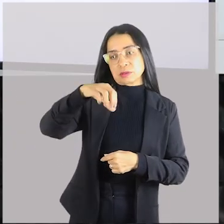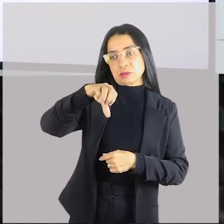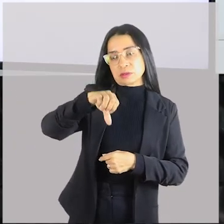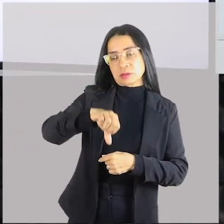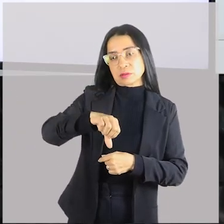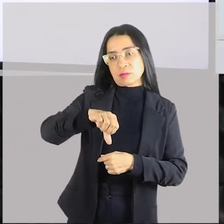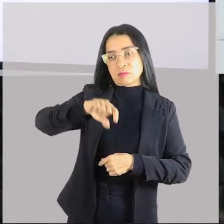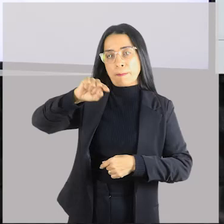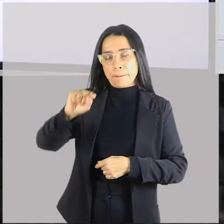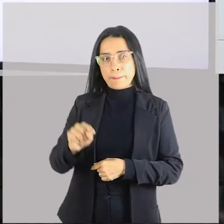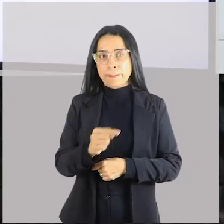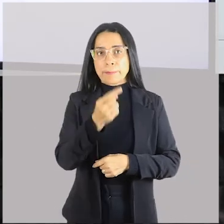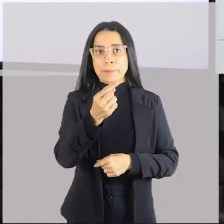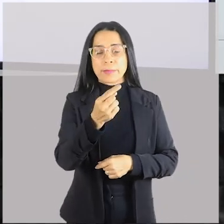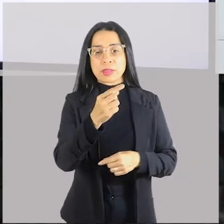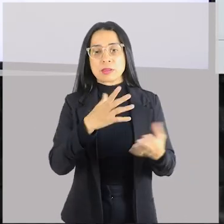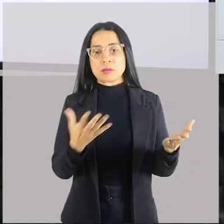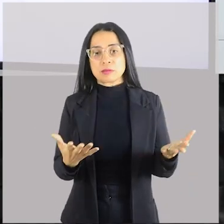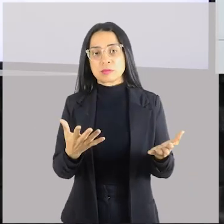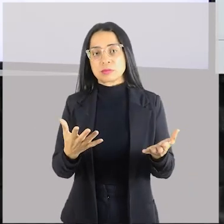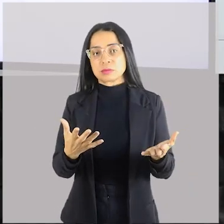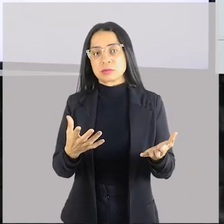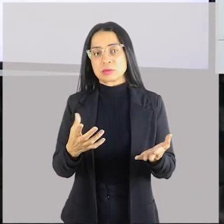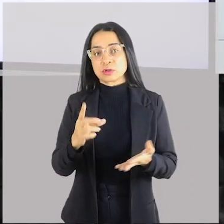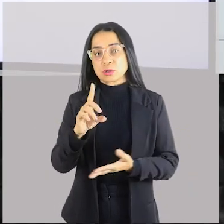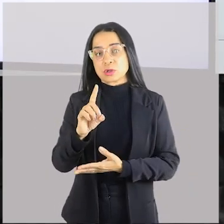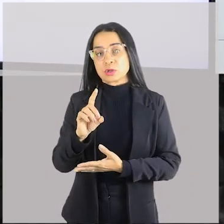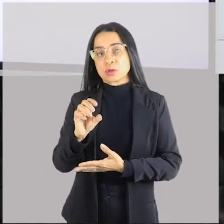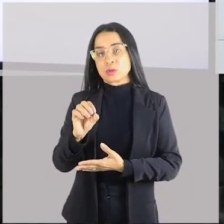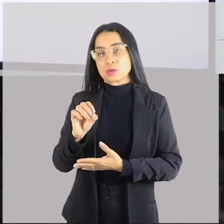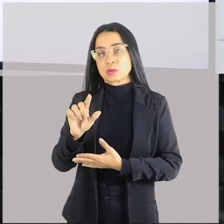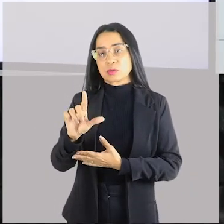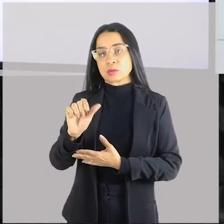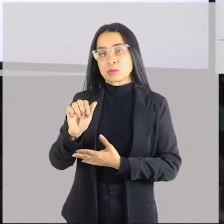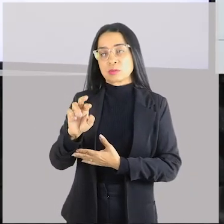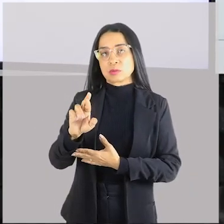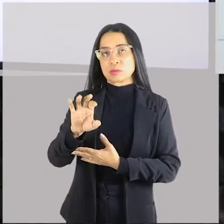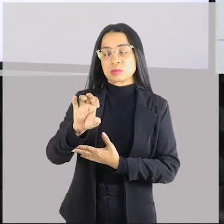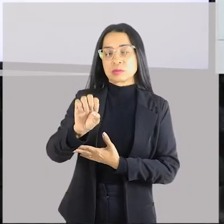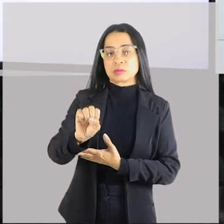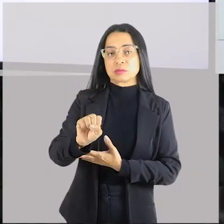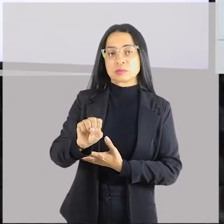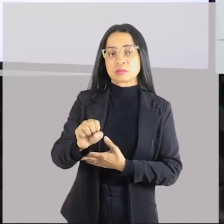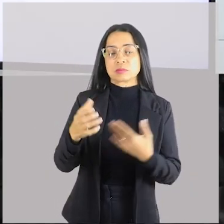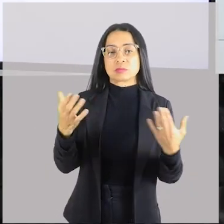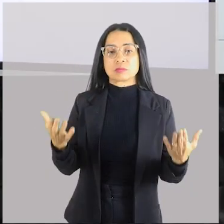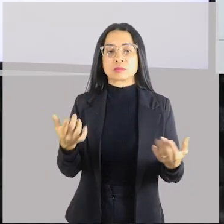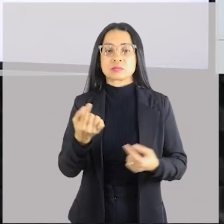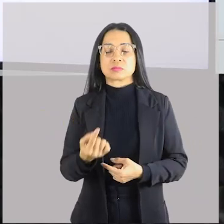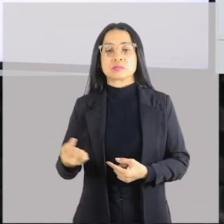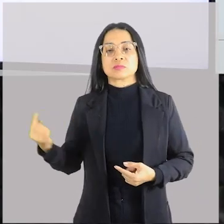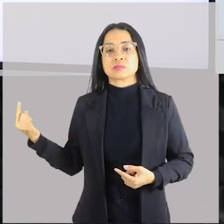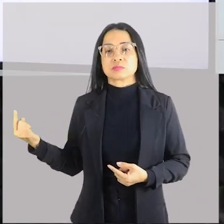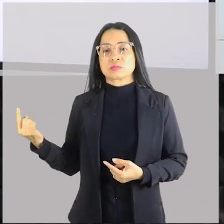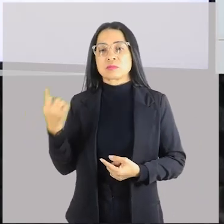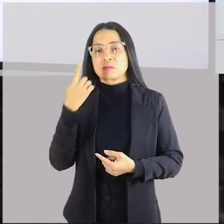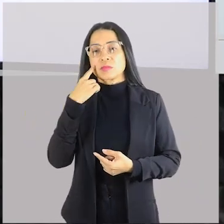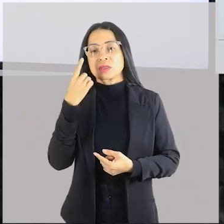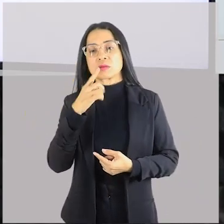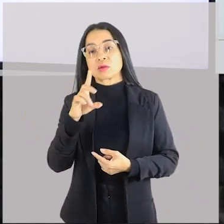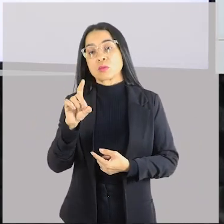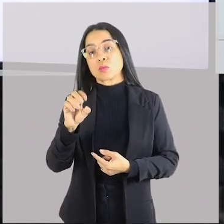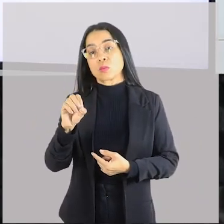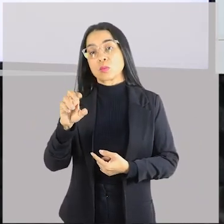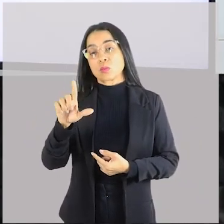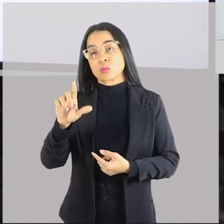faço ideia de quanto quanto isto vale mas é muito muito muito 179 Milhões de Dólares levando em consideração que o dólar é